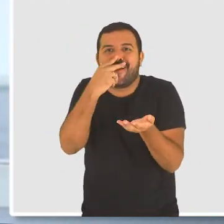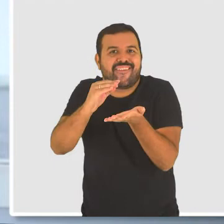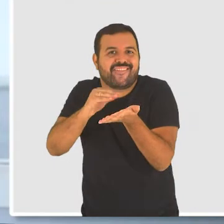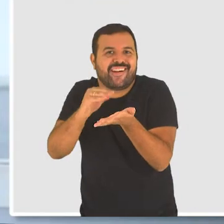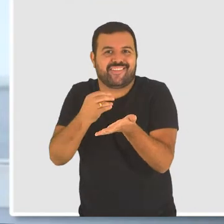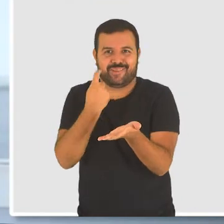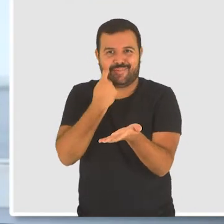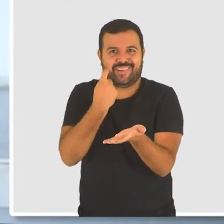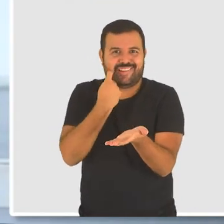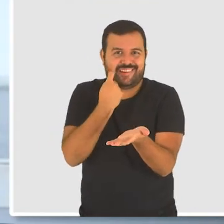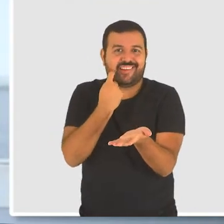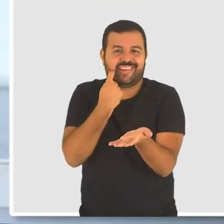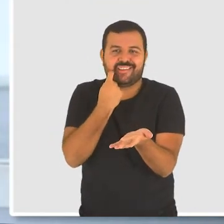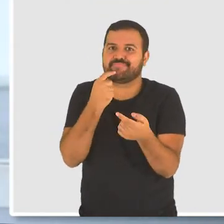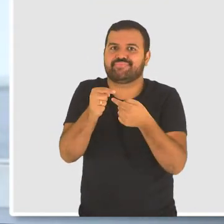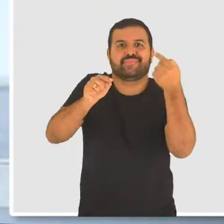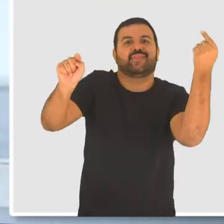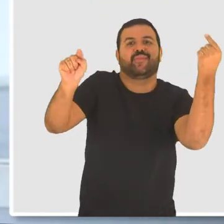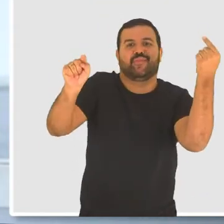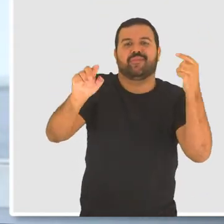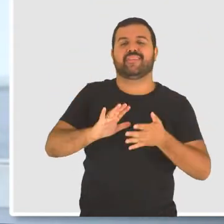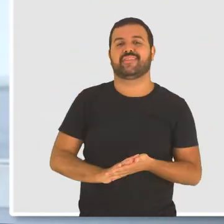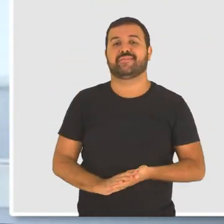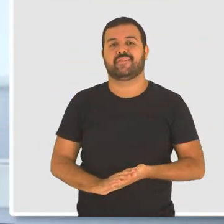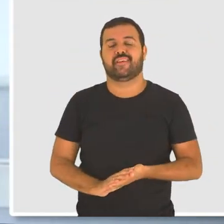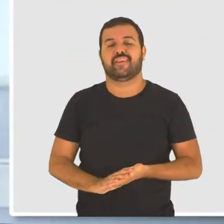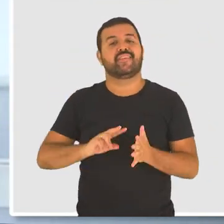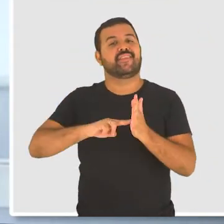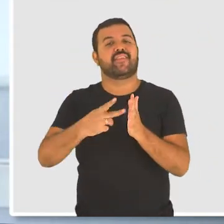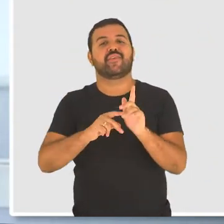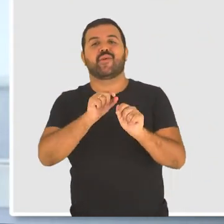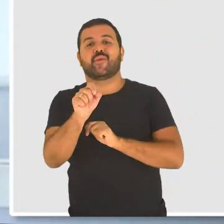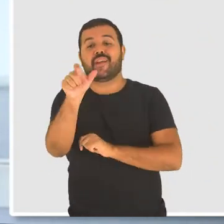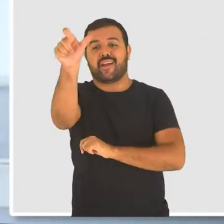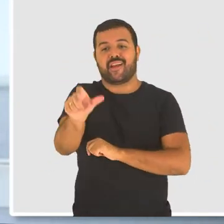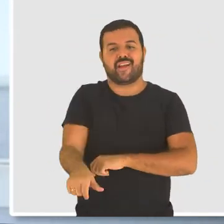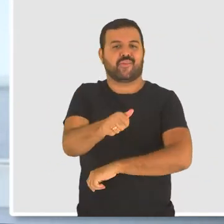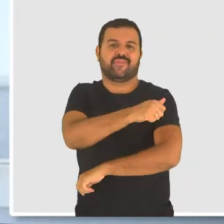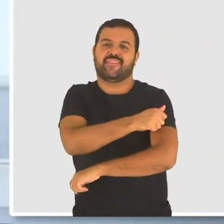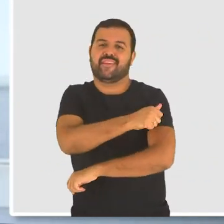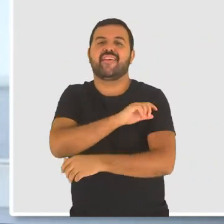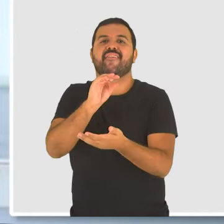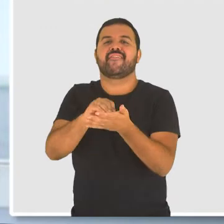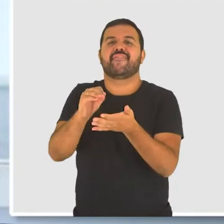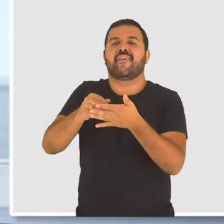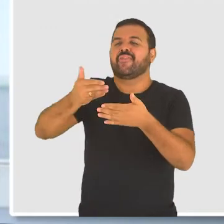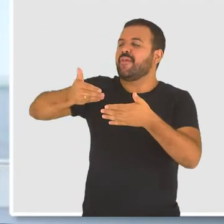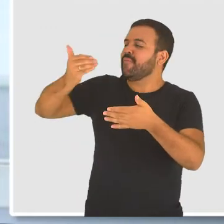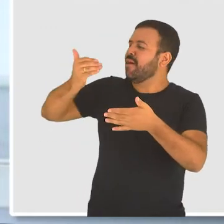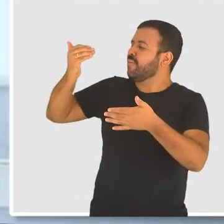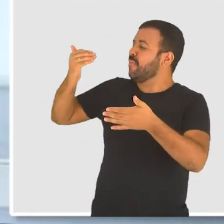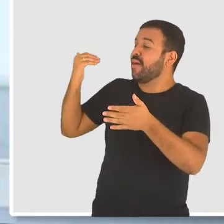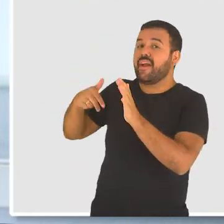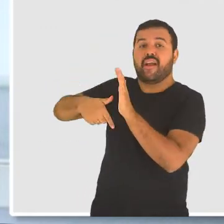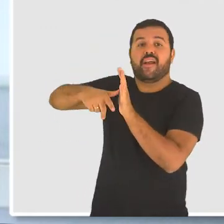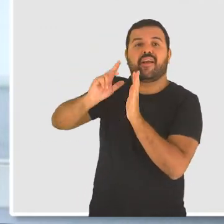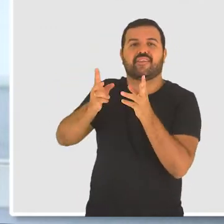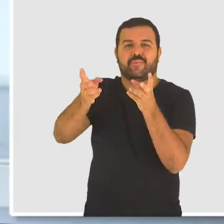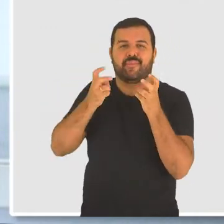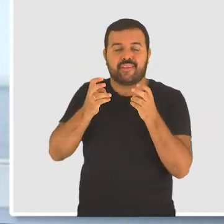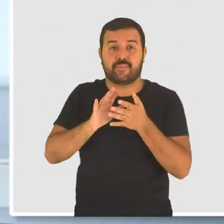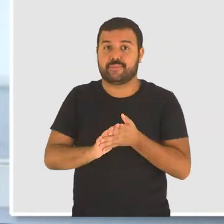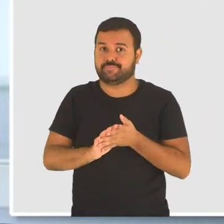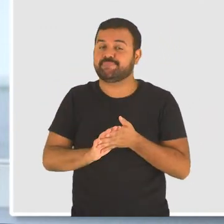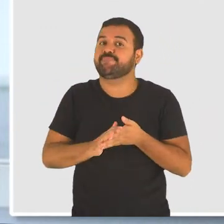de 25 peixes. E se o aluno não fez isso, o professor deve estimulá-lo